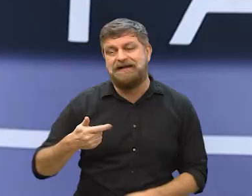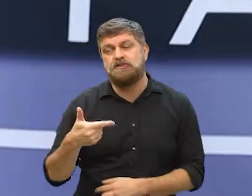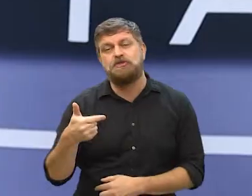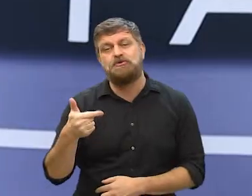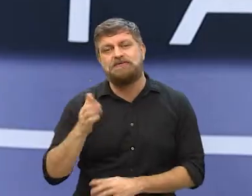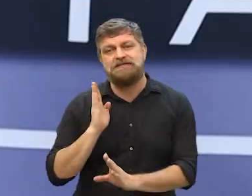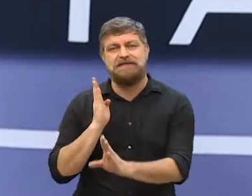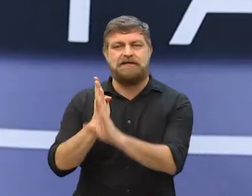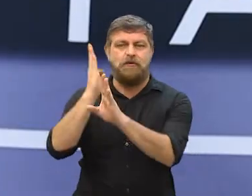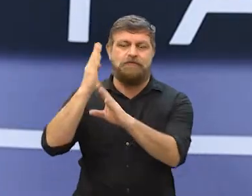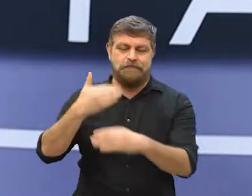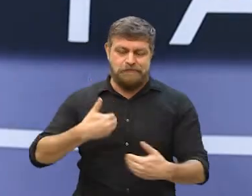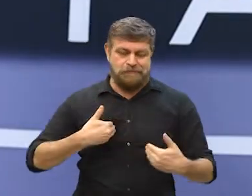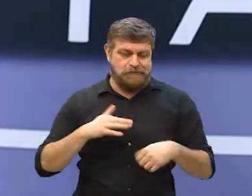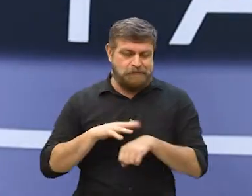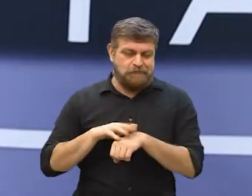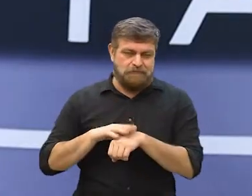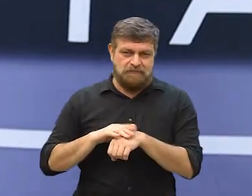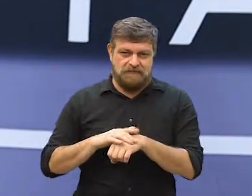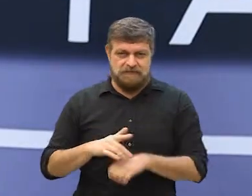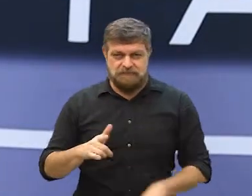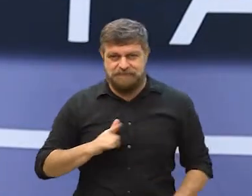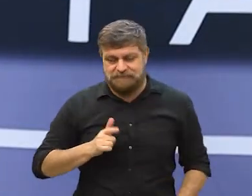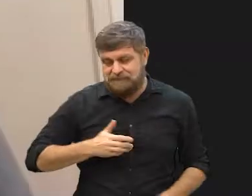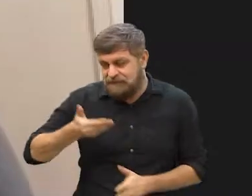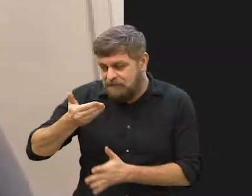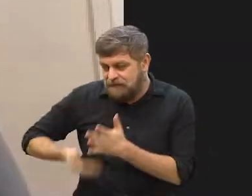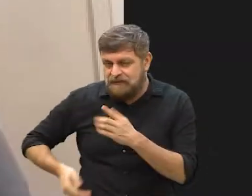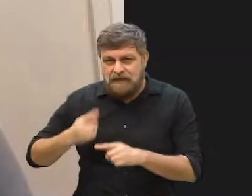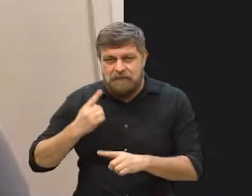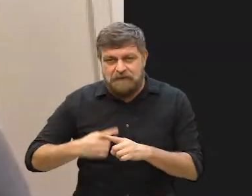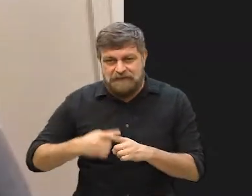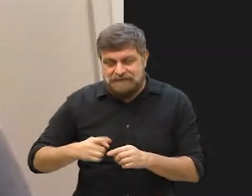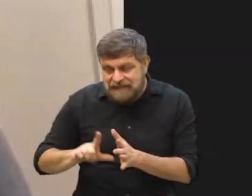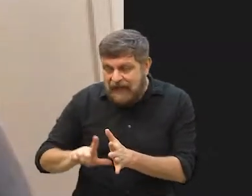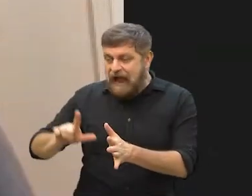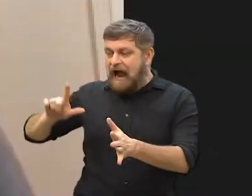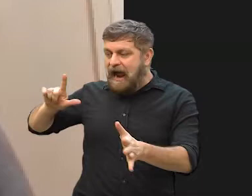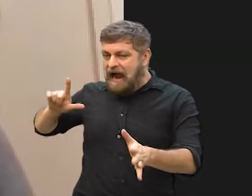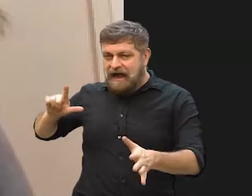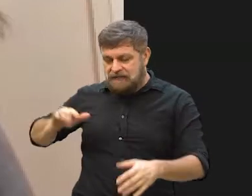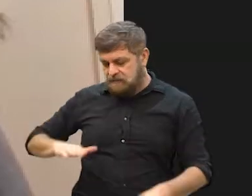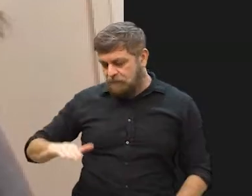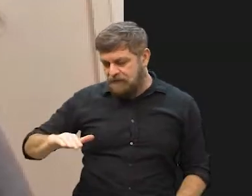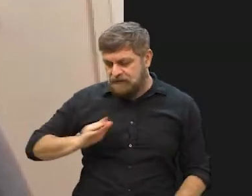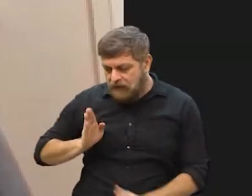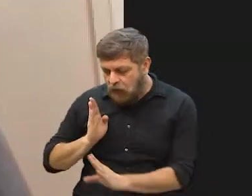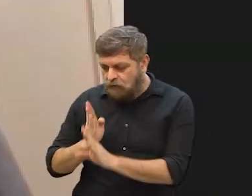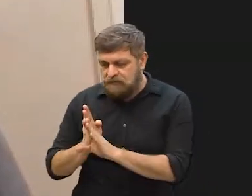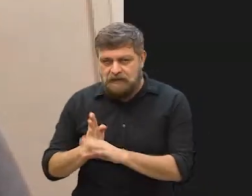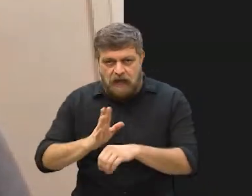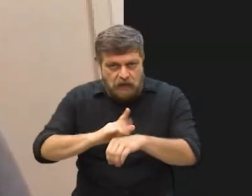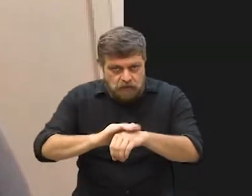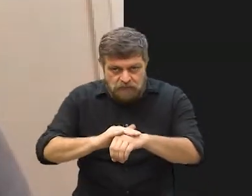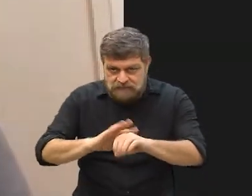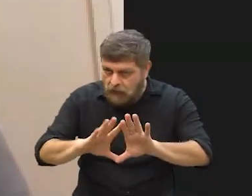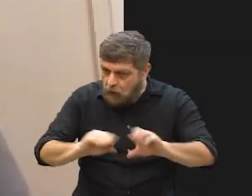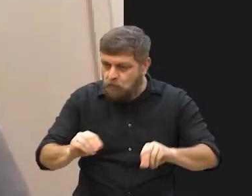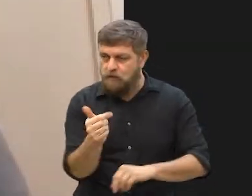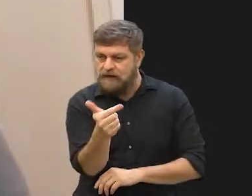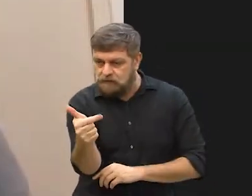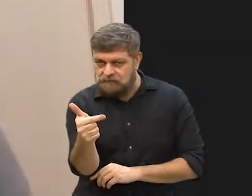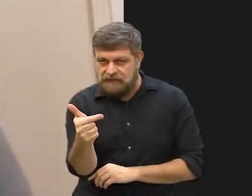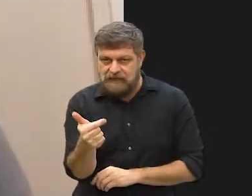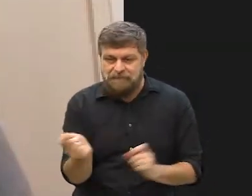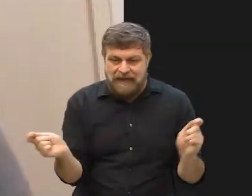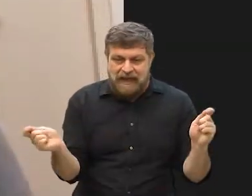anos. Então, isso para a gente é uma perda, porque quando você descobre logo, a doença ela não tem cura, ela tem